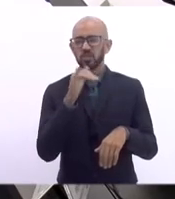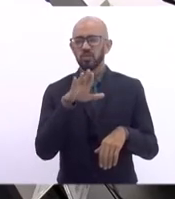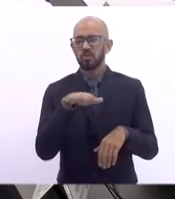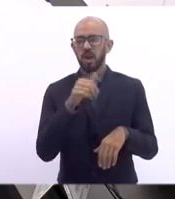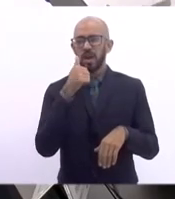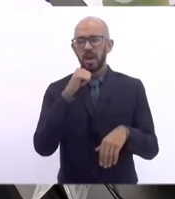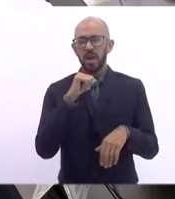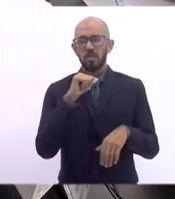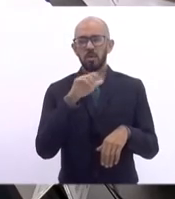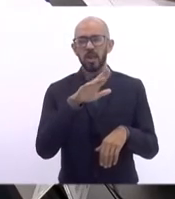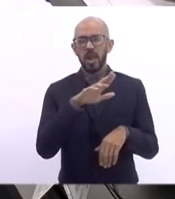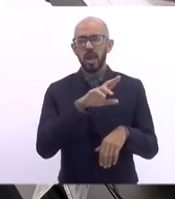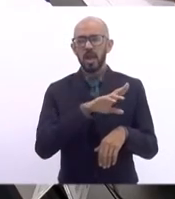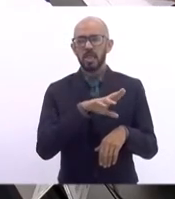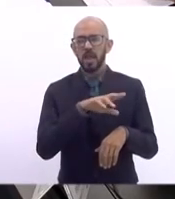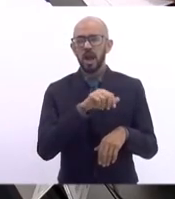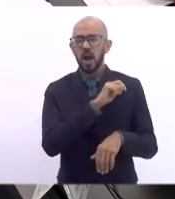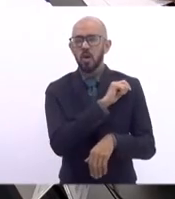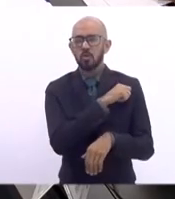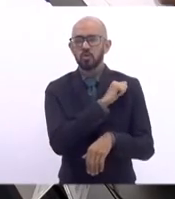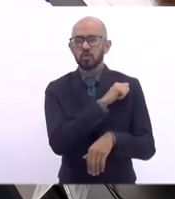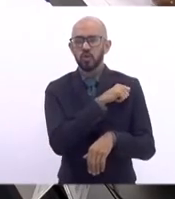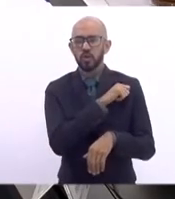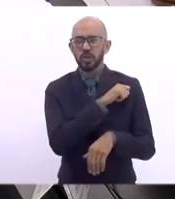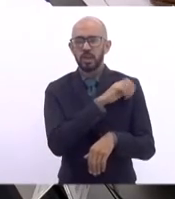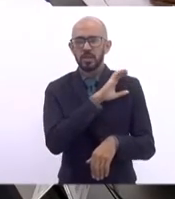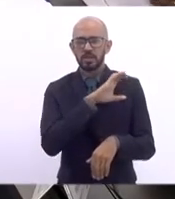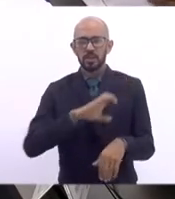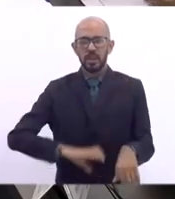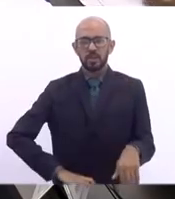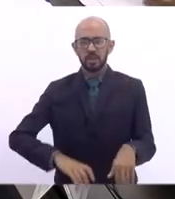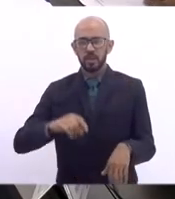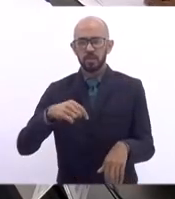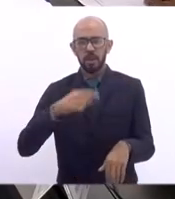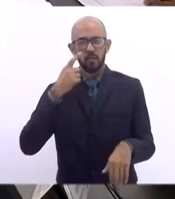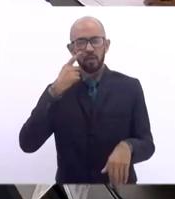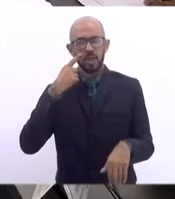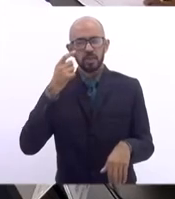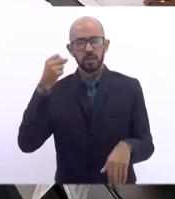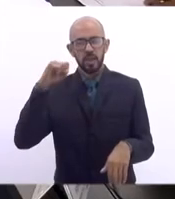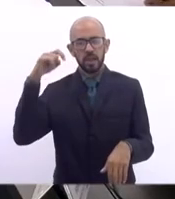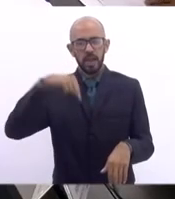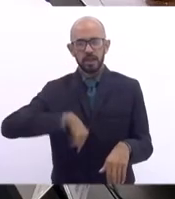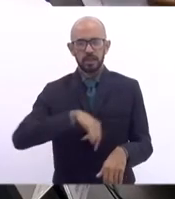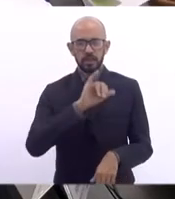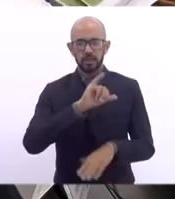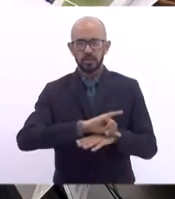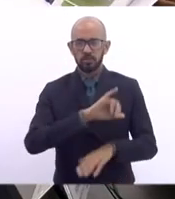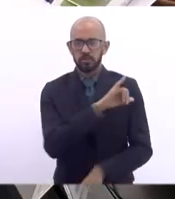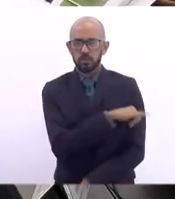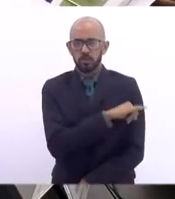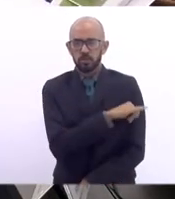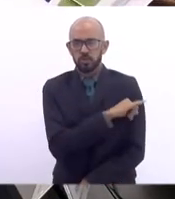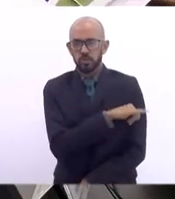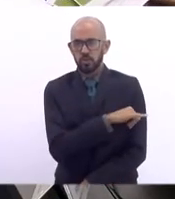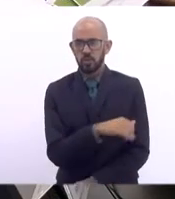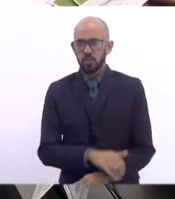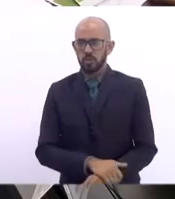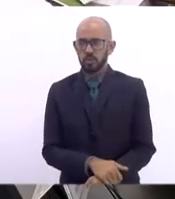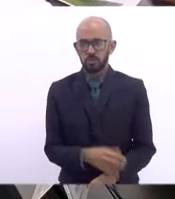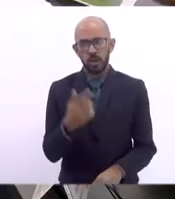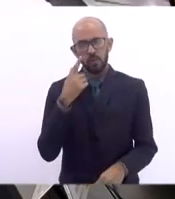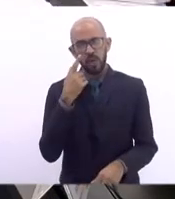da Auditoria da dívida cidadã para ver se ela tá aqui pelo Rio de Janeiro e disse até aqui na você pode também